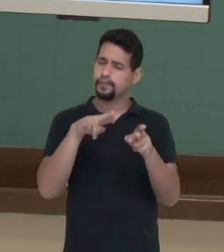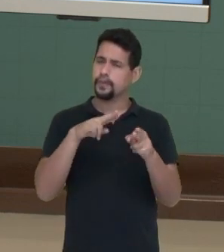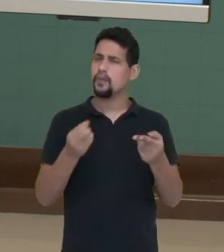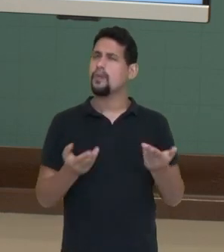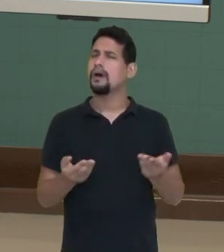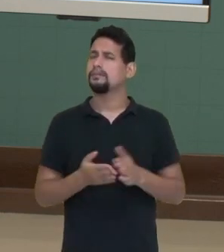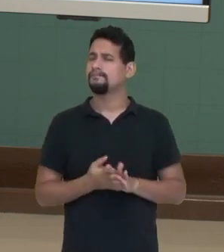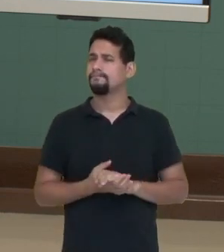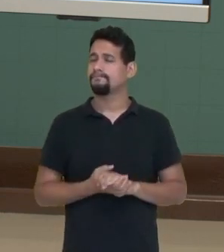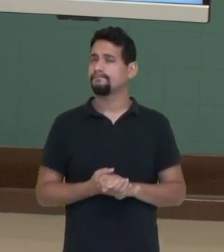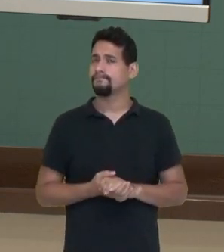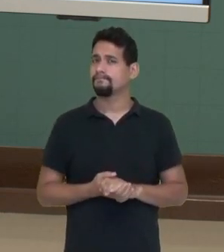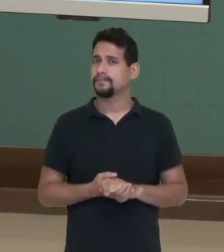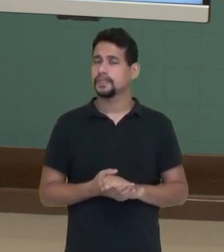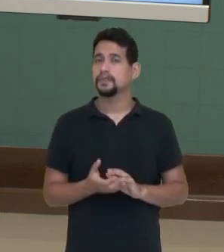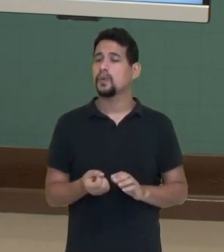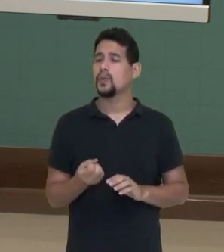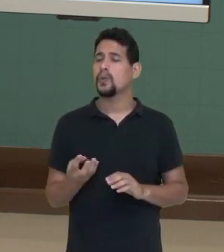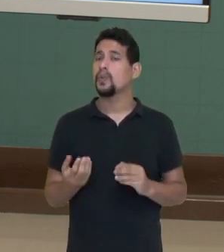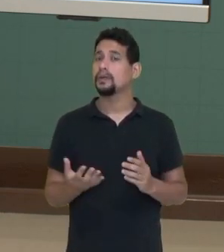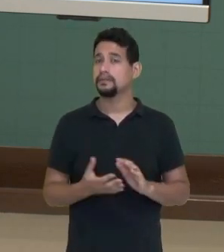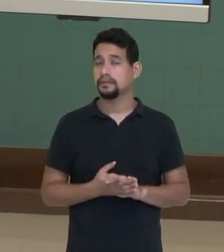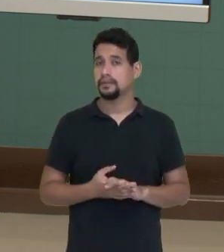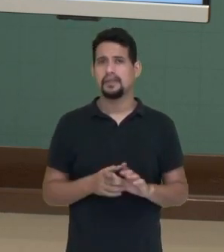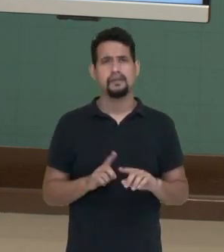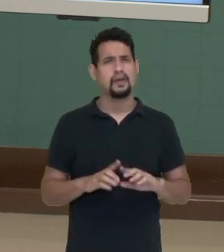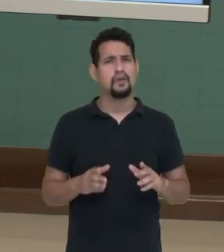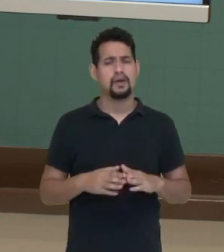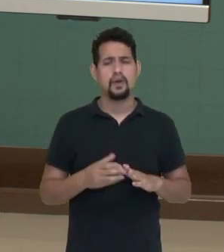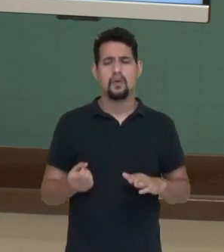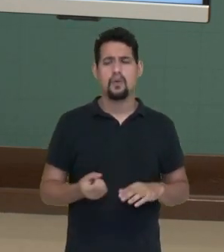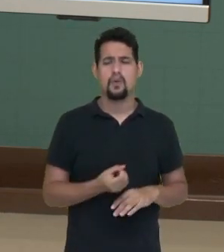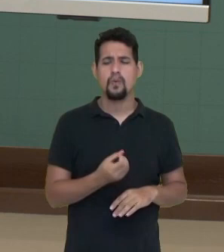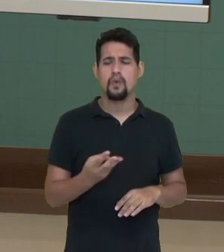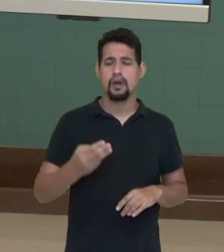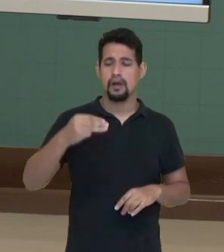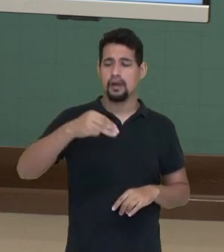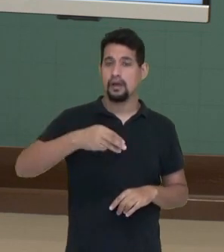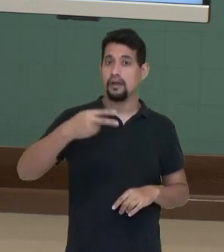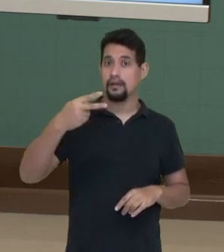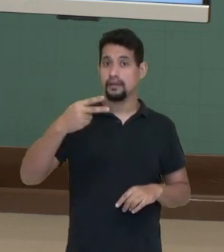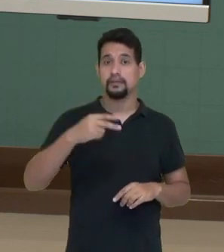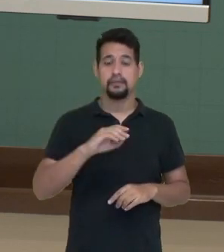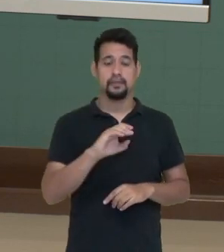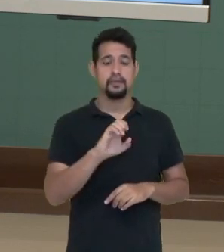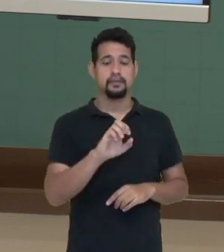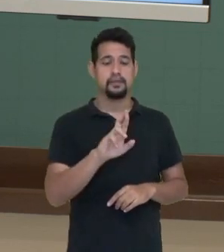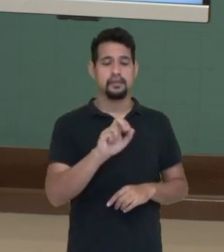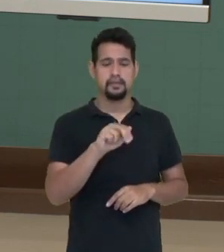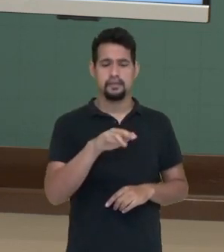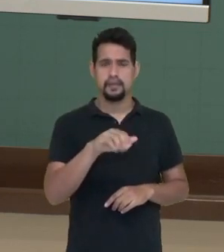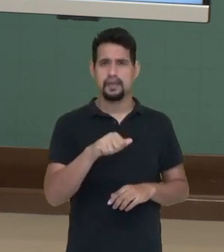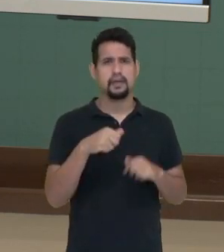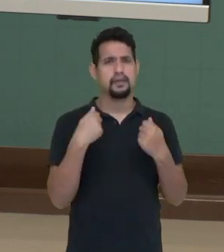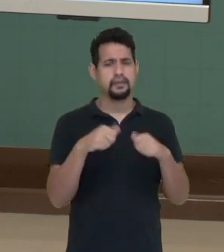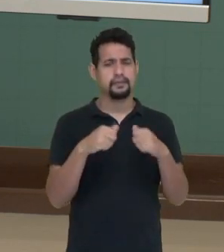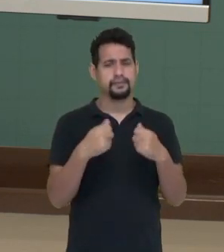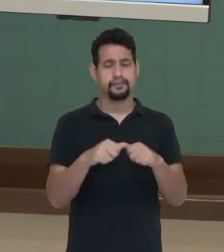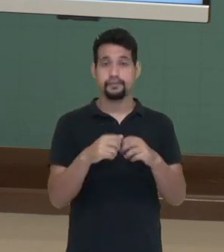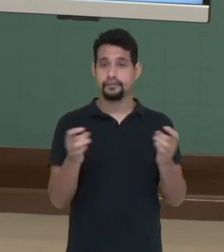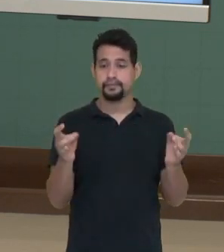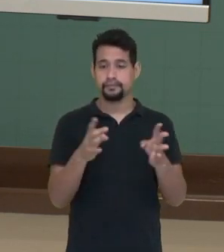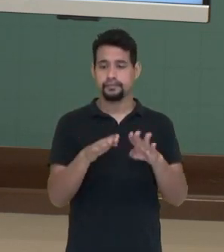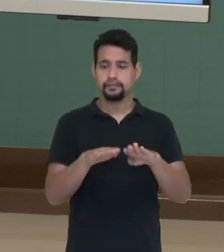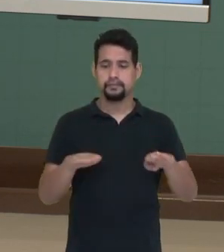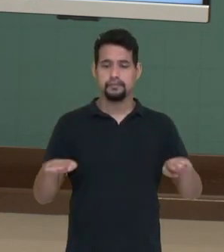Qual será, né? Qual será a quantidade? E ali, quantos metros quadrados de cerâmica serão necessários para cobrir o piso